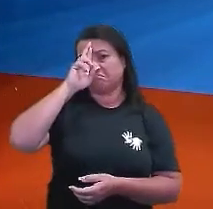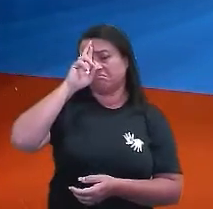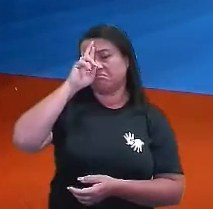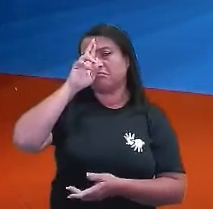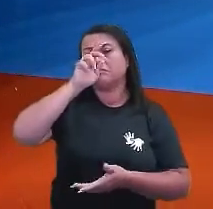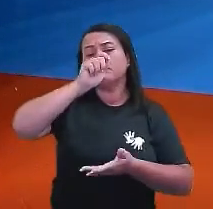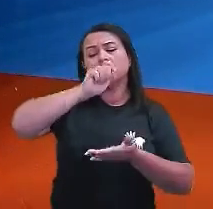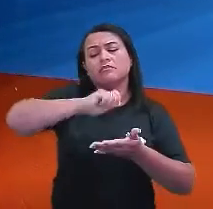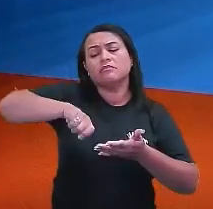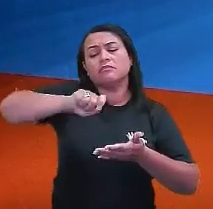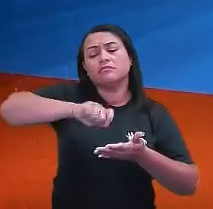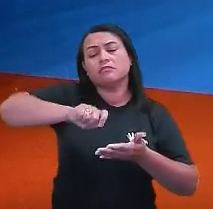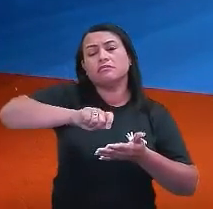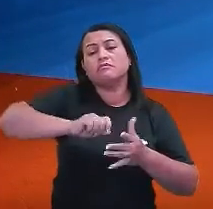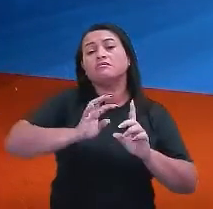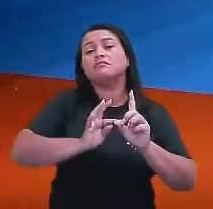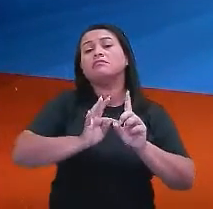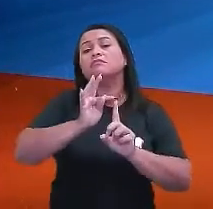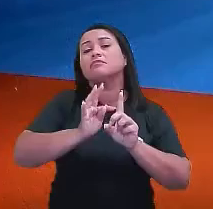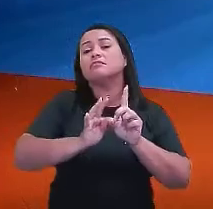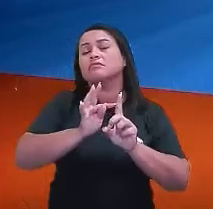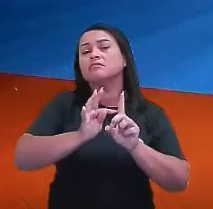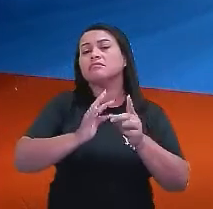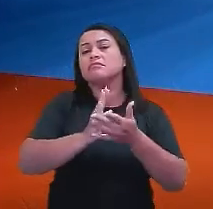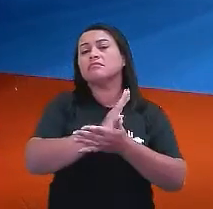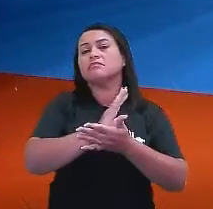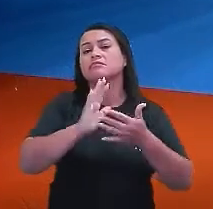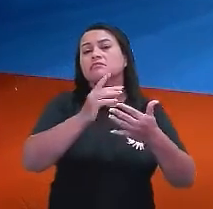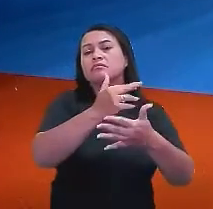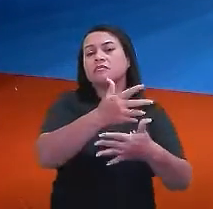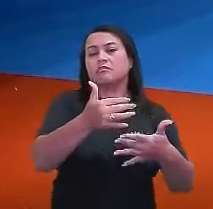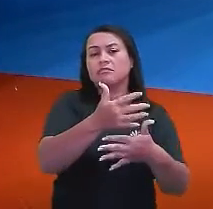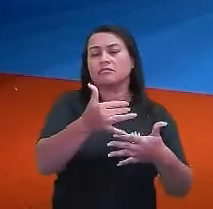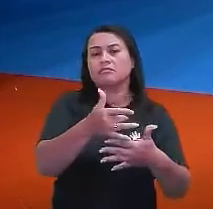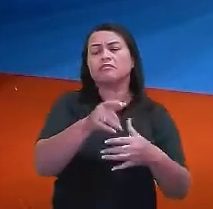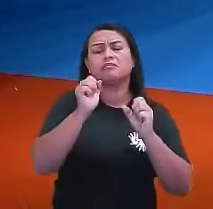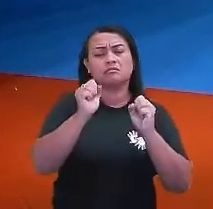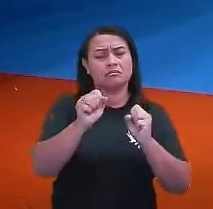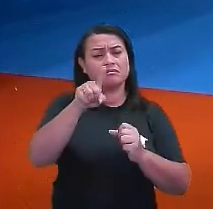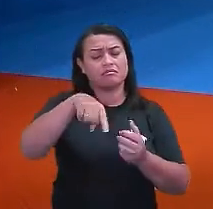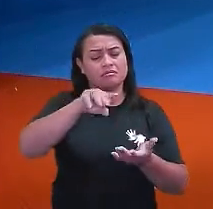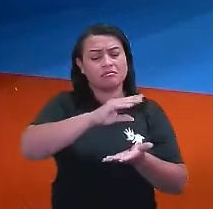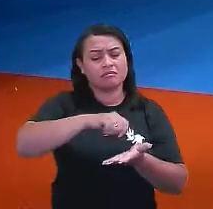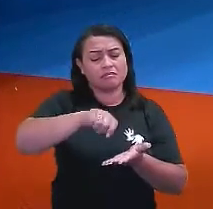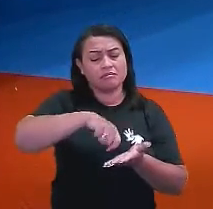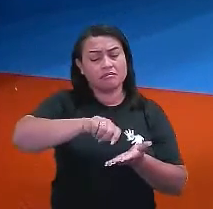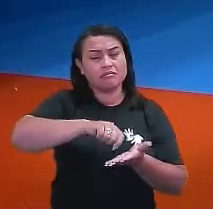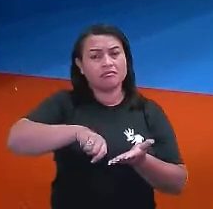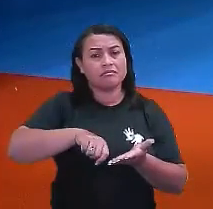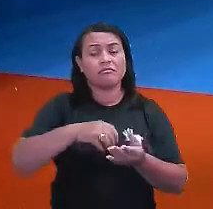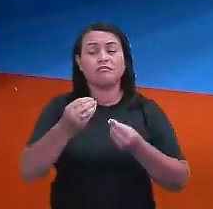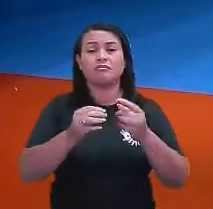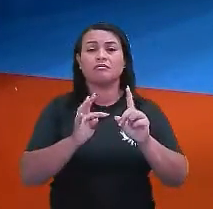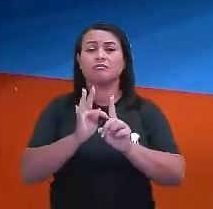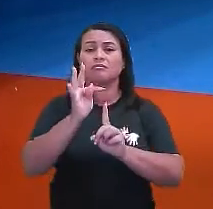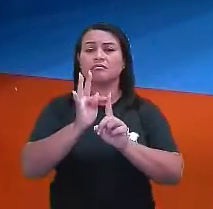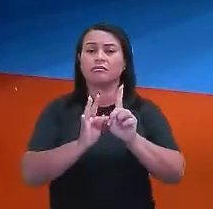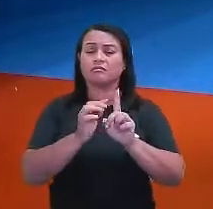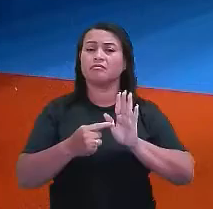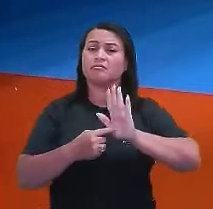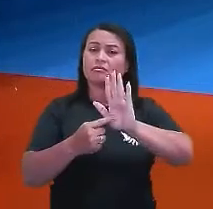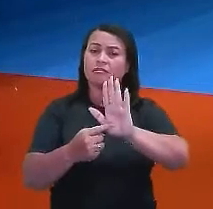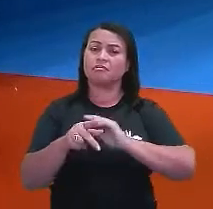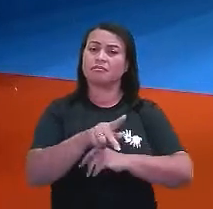Anote lá quais são as temperaturas que está passando em algumas cidades, faça o seu registro das medidas de temperatura e leva lá para o